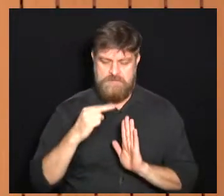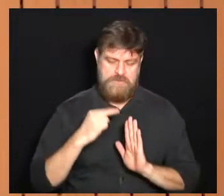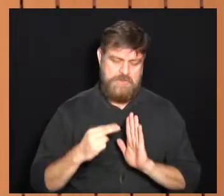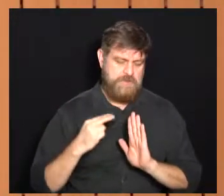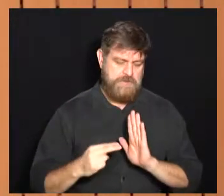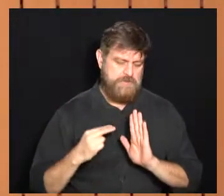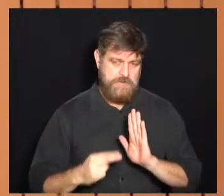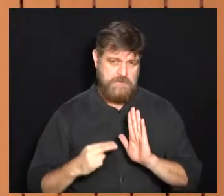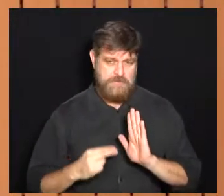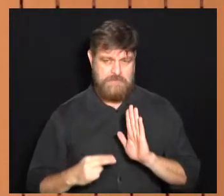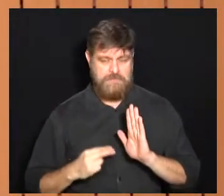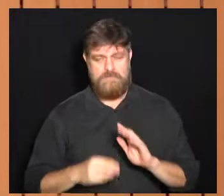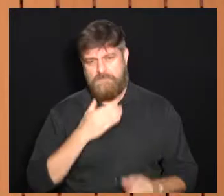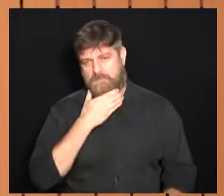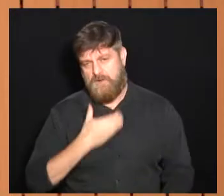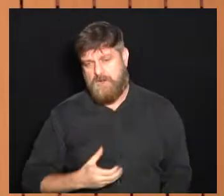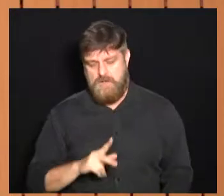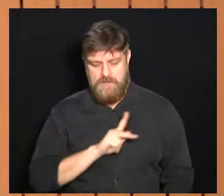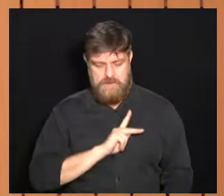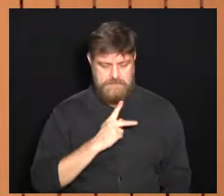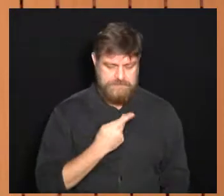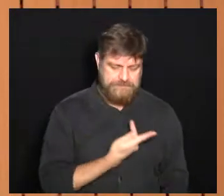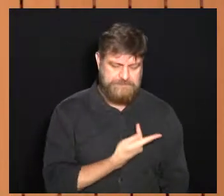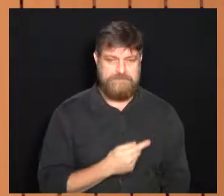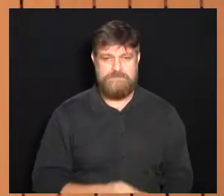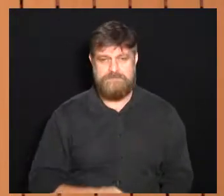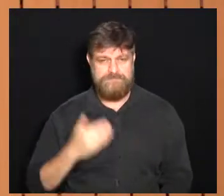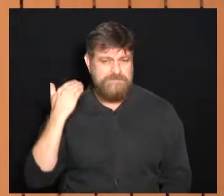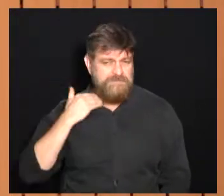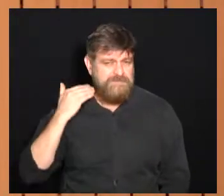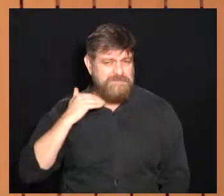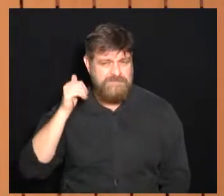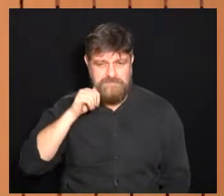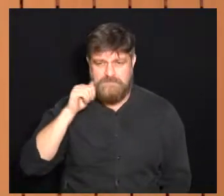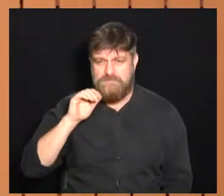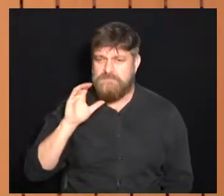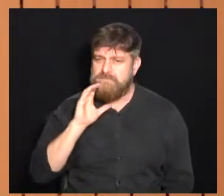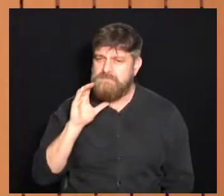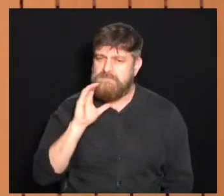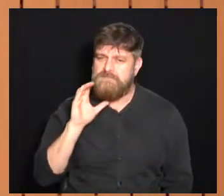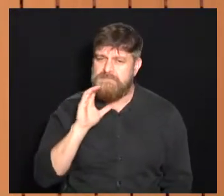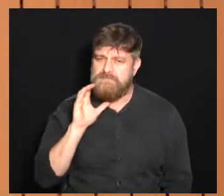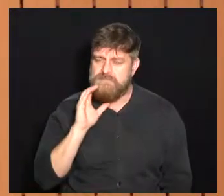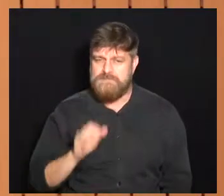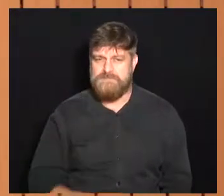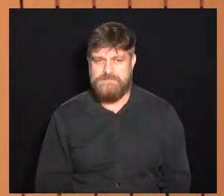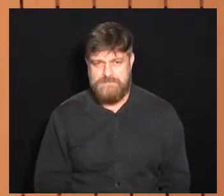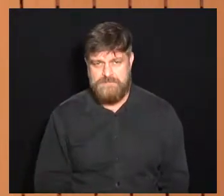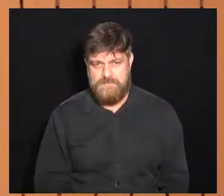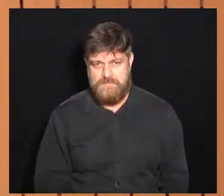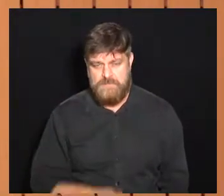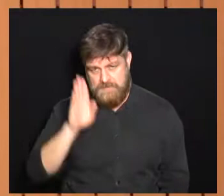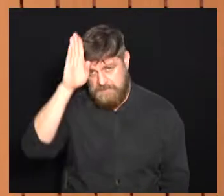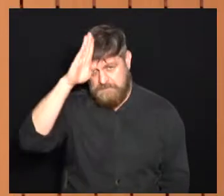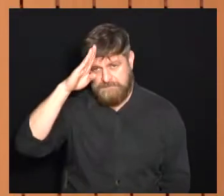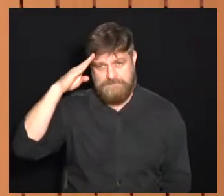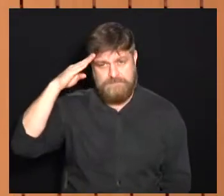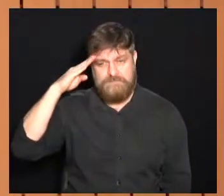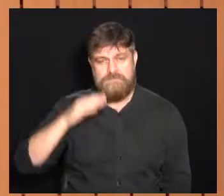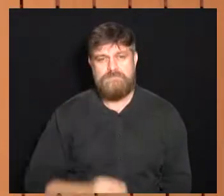Farmácia, Carmo Luiz, Paulo Haddad, vereadora Mariana Conte, Carlão do PT, vereador Pedro